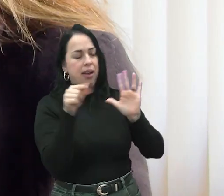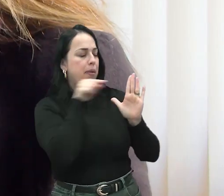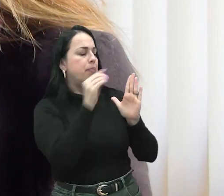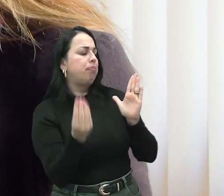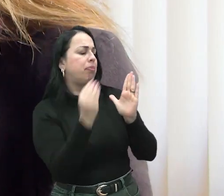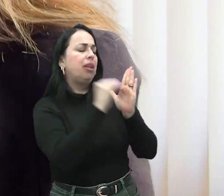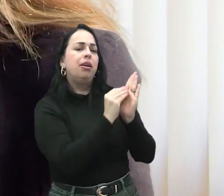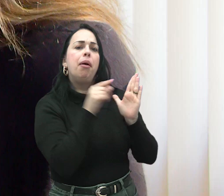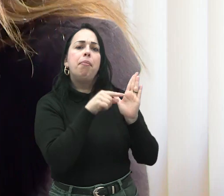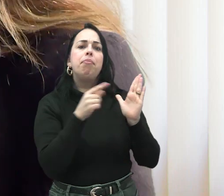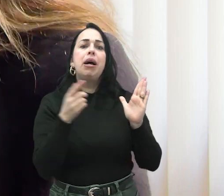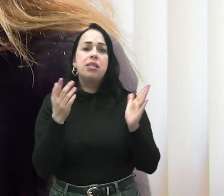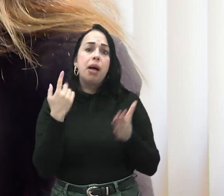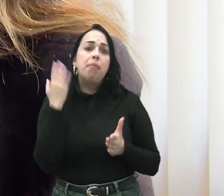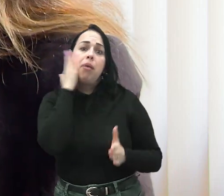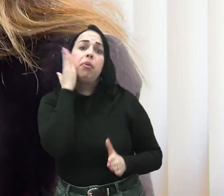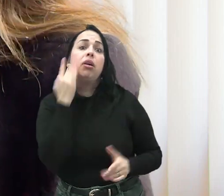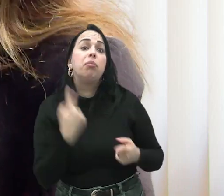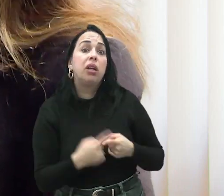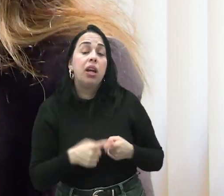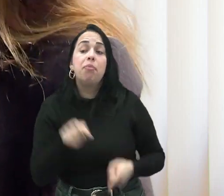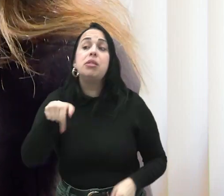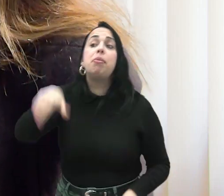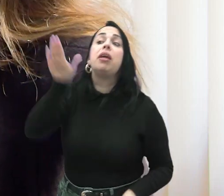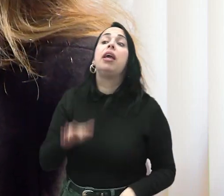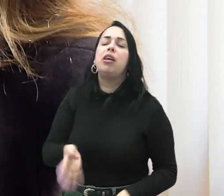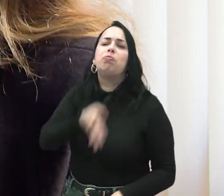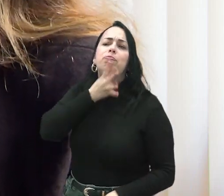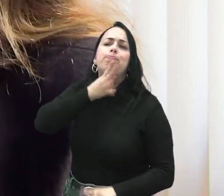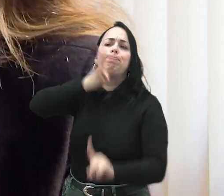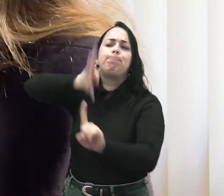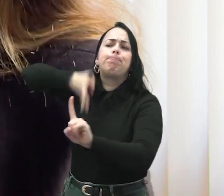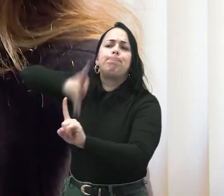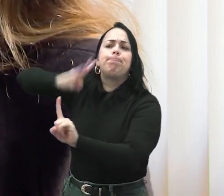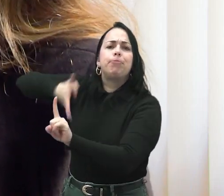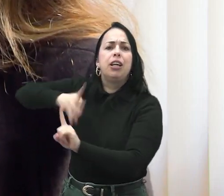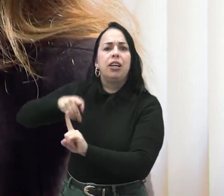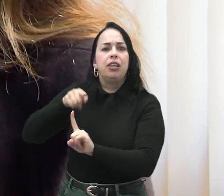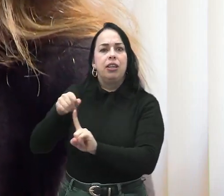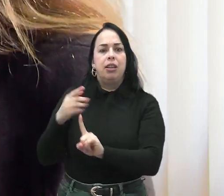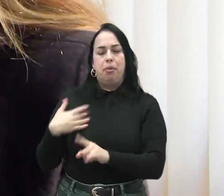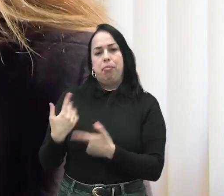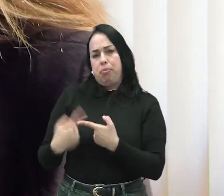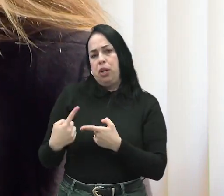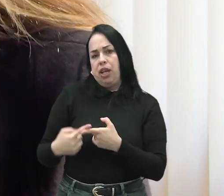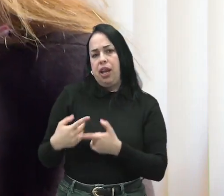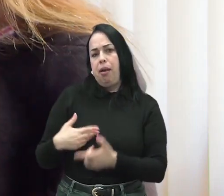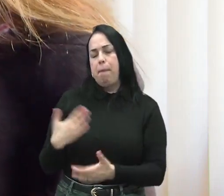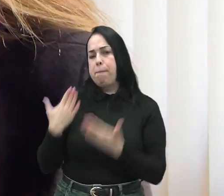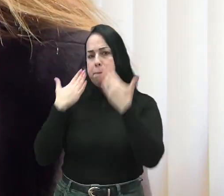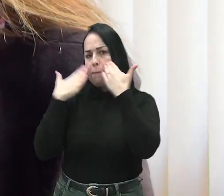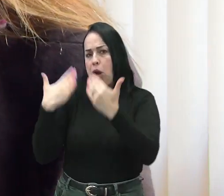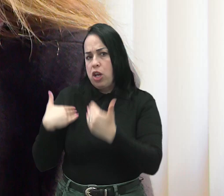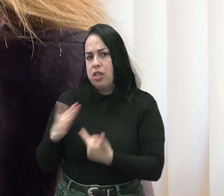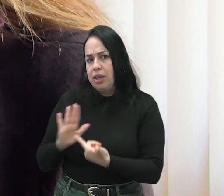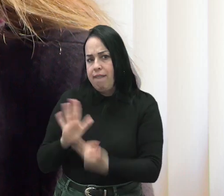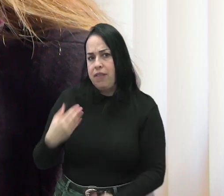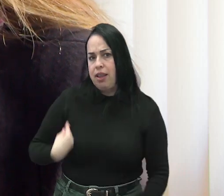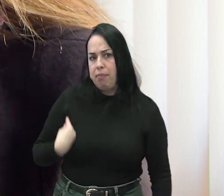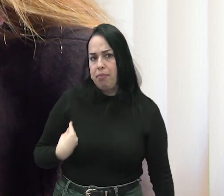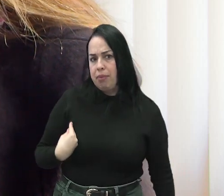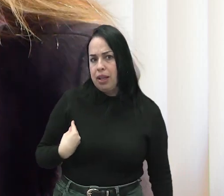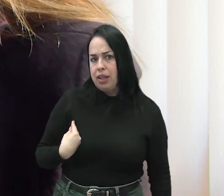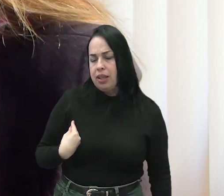redes. Né? Para quê? Para ver exatamente isso. Quem você é, além daquilo que se revela no